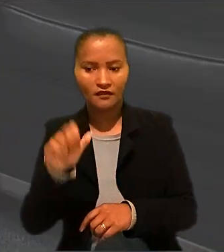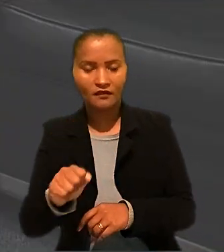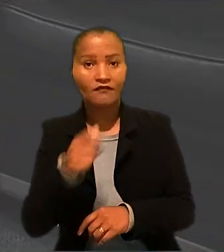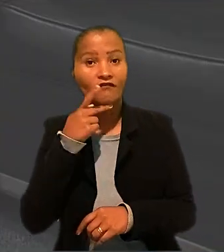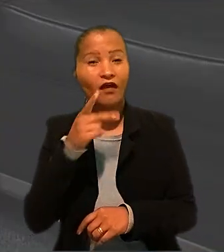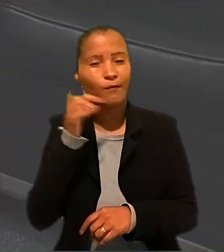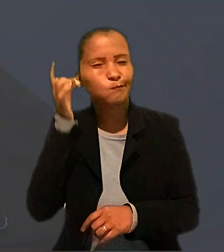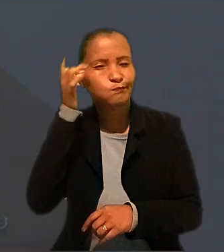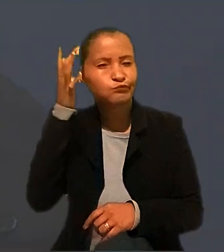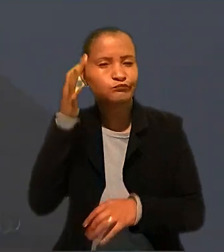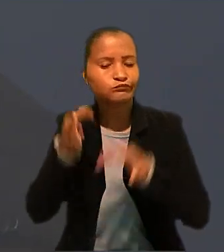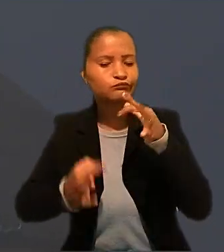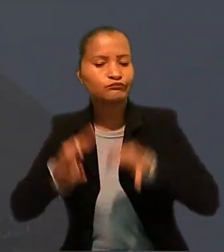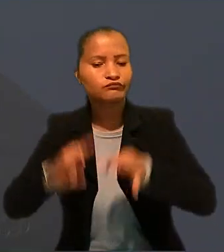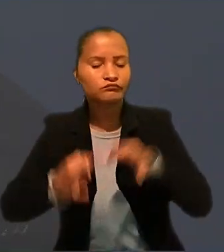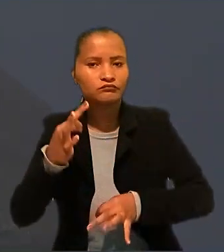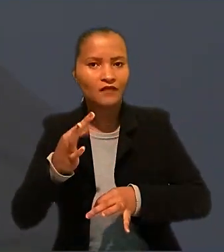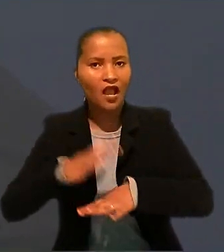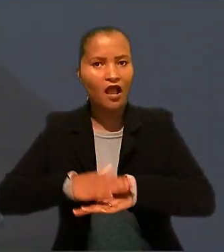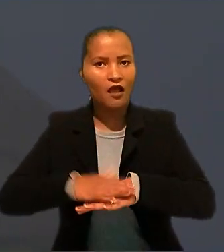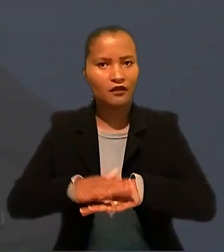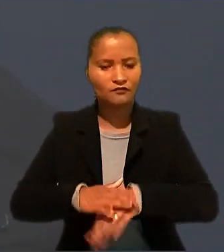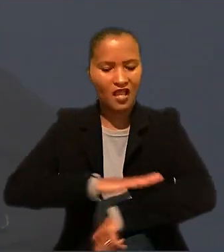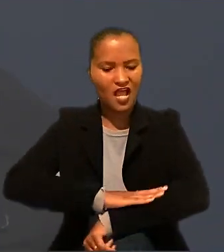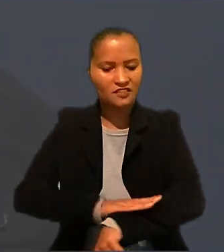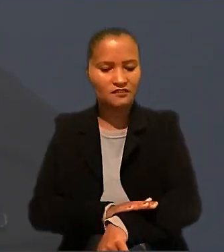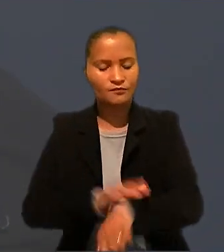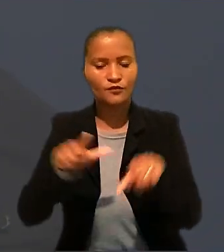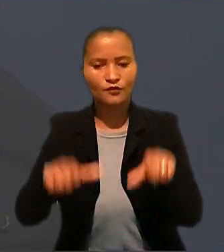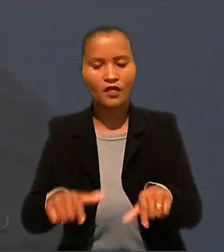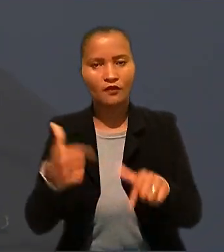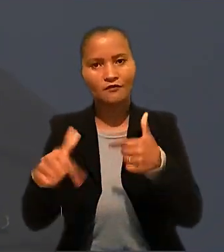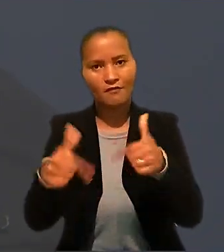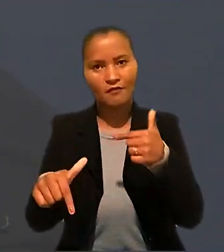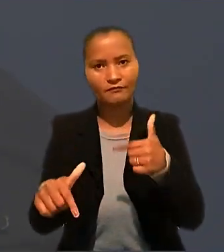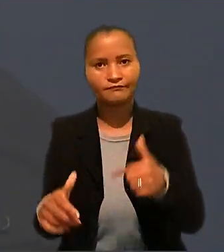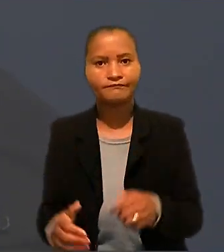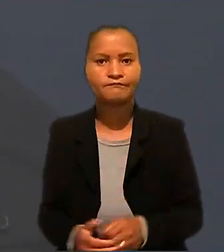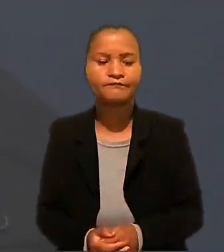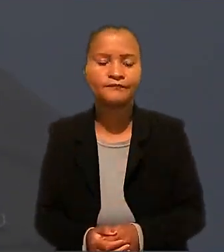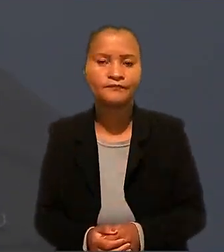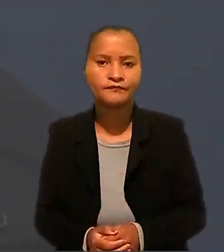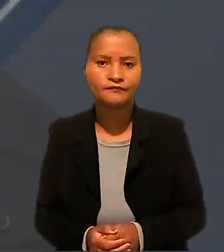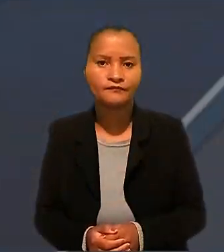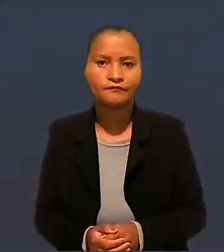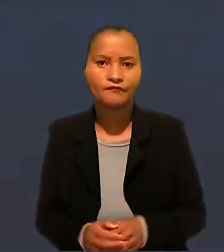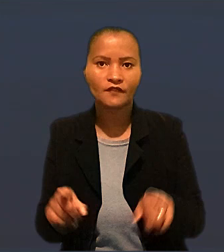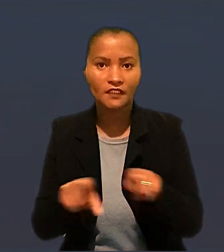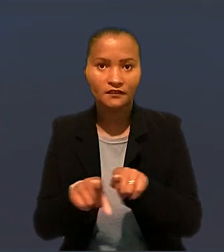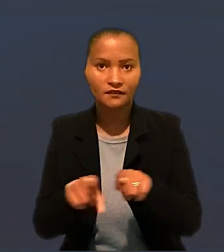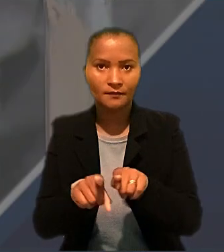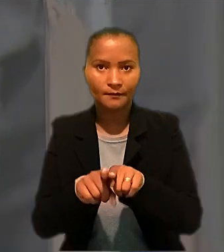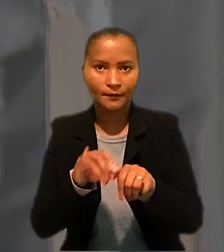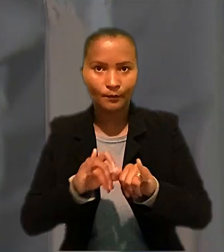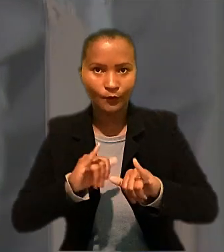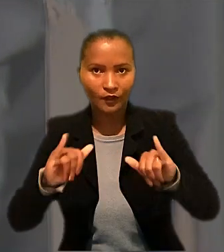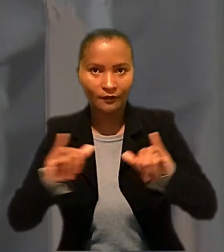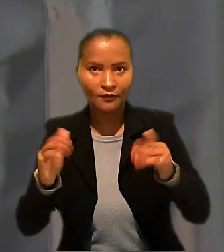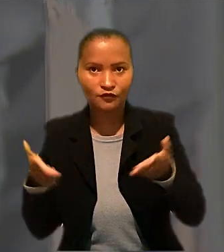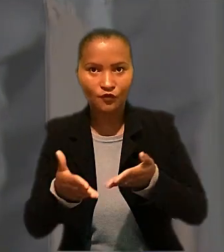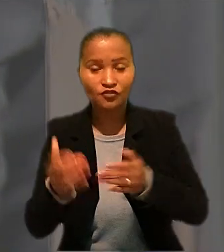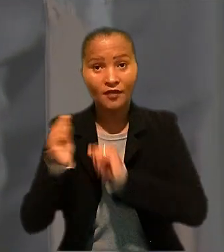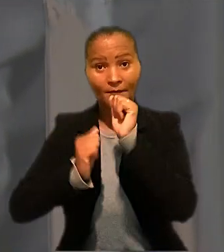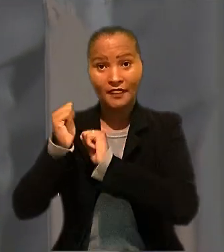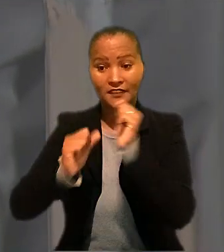Mello Filho fala sobre as consequências jurídicas de atos de racismo no ambiente de trabalho. E também no programa